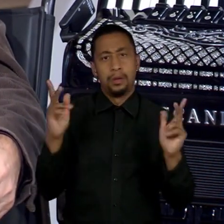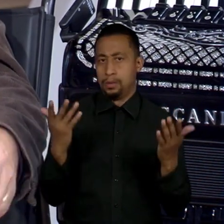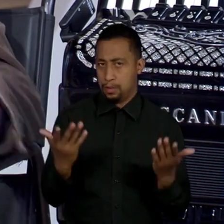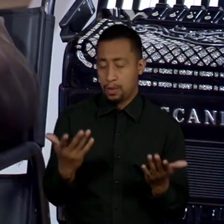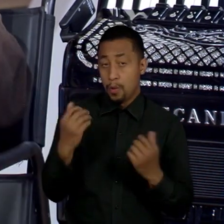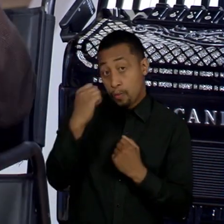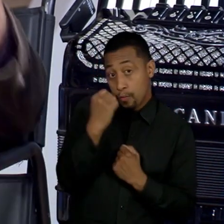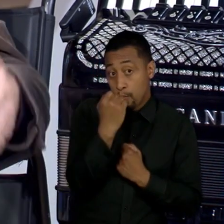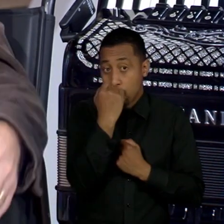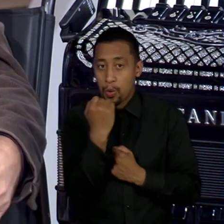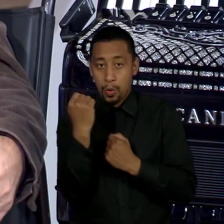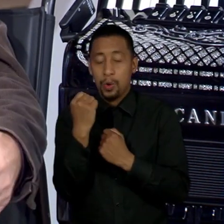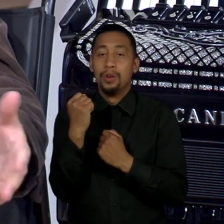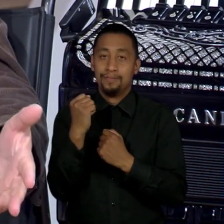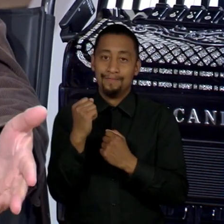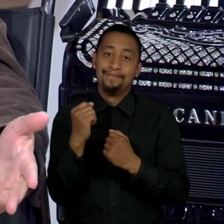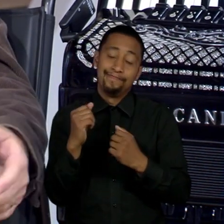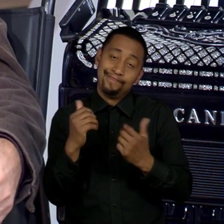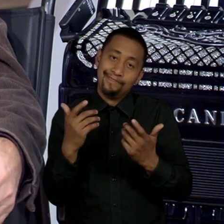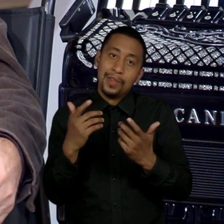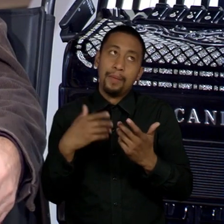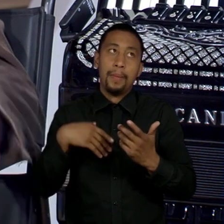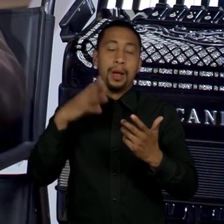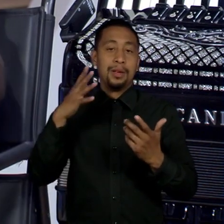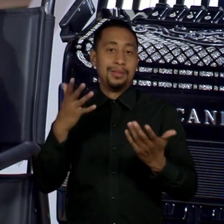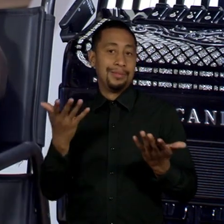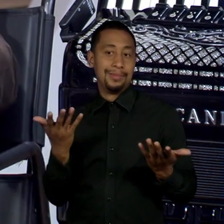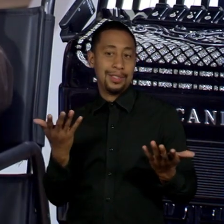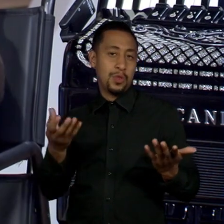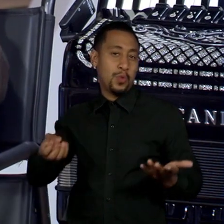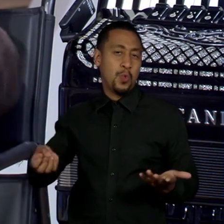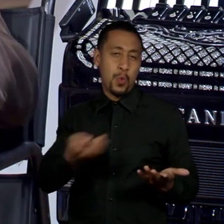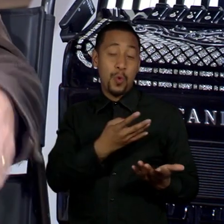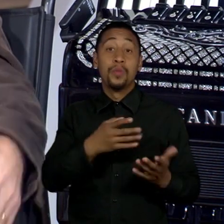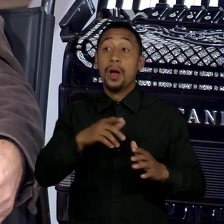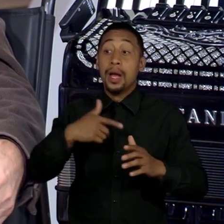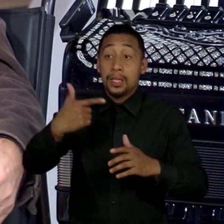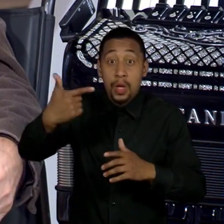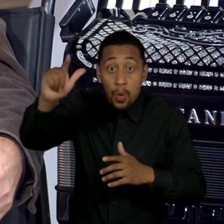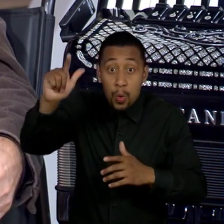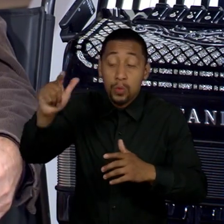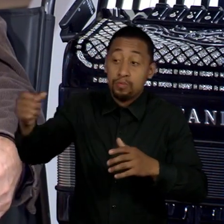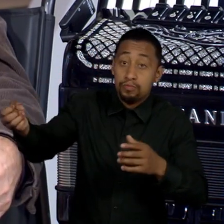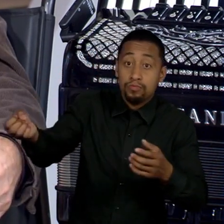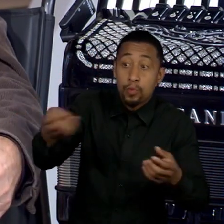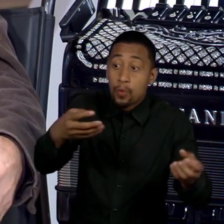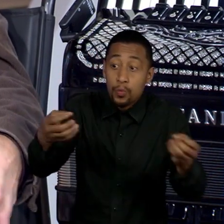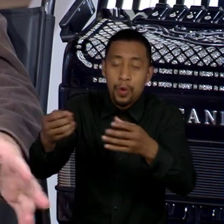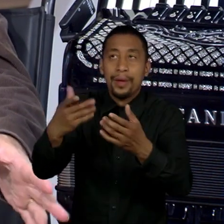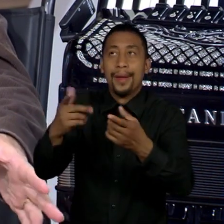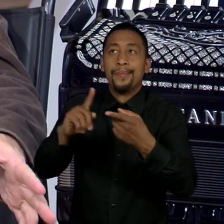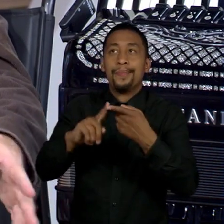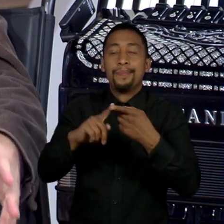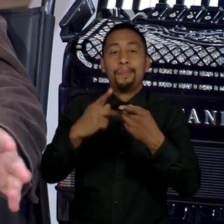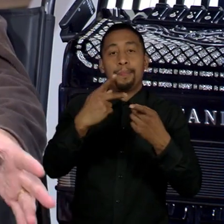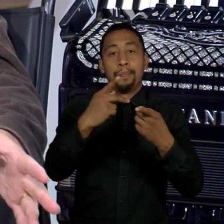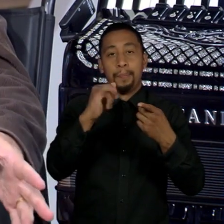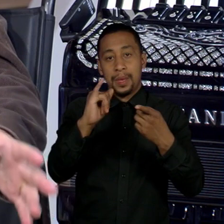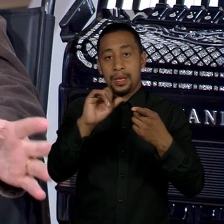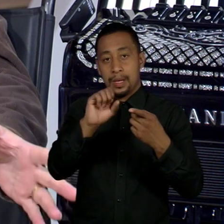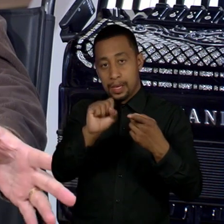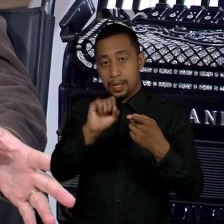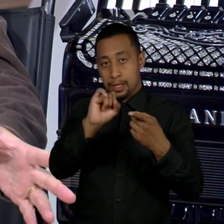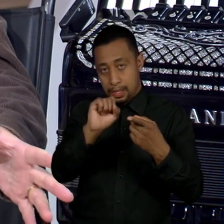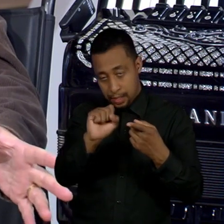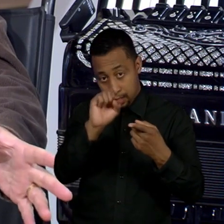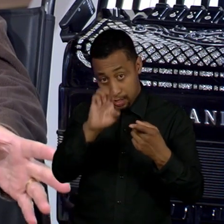com mais estilizado e que não são forró, dão nome de piseiro, coisa da natureza. Há uma diferença, né? Então, essa